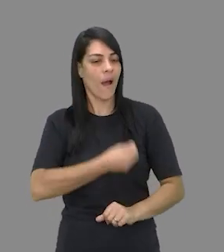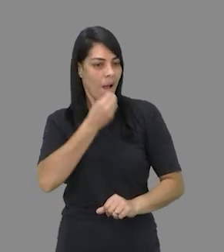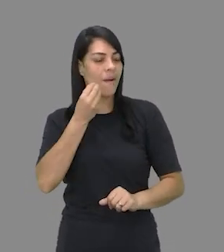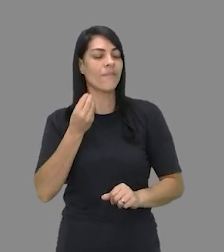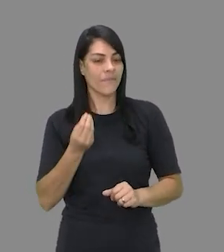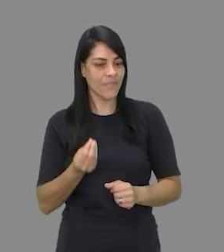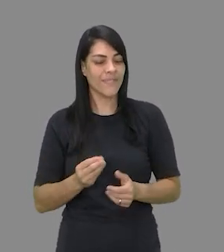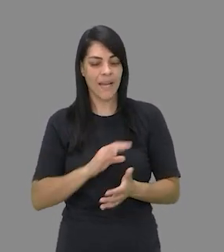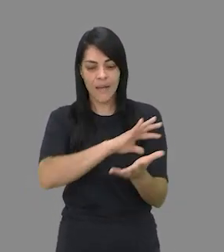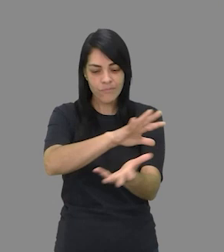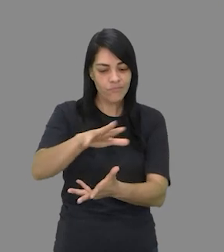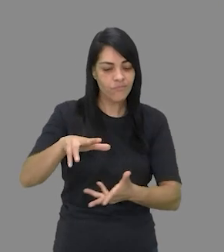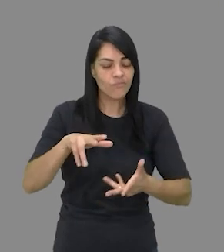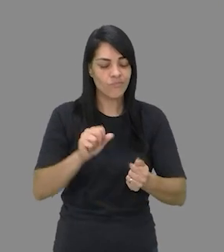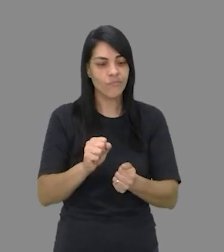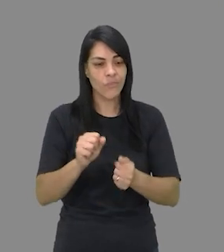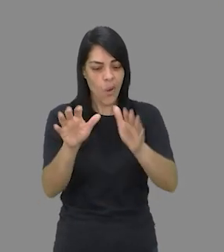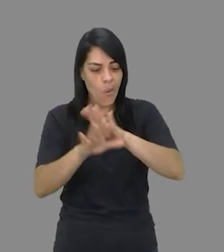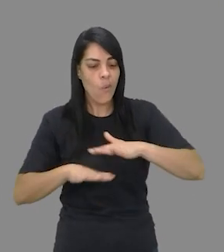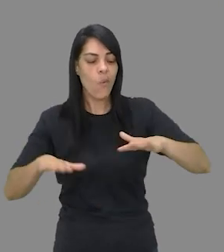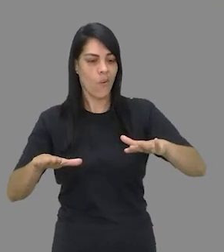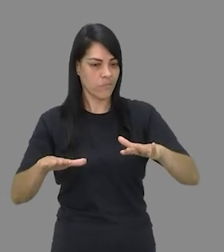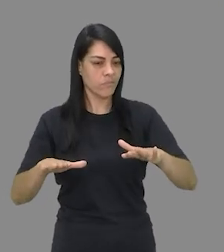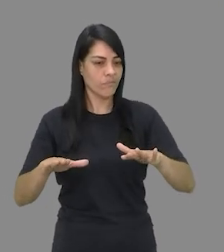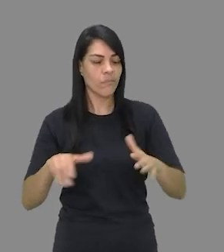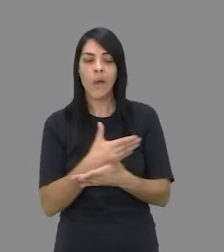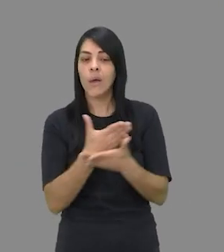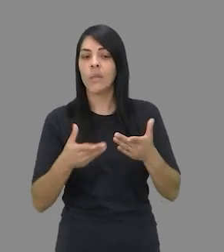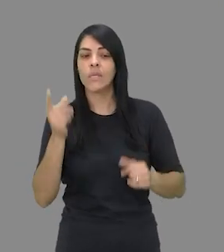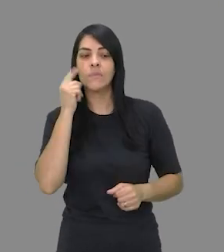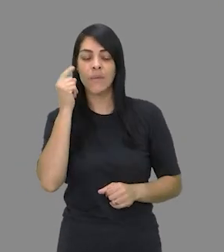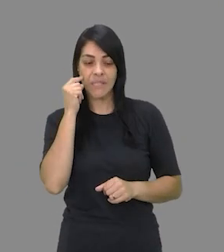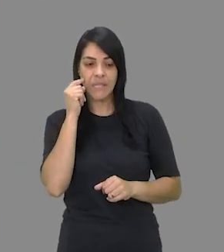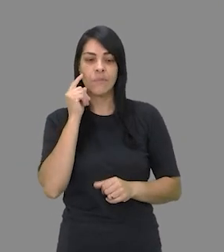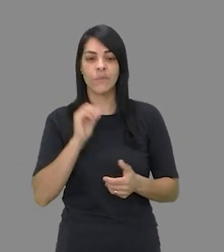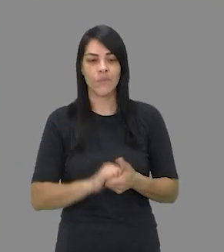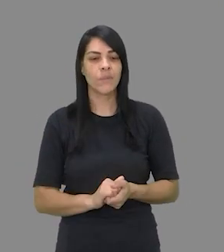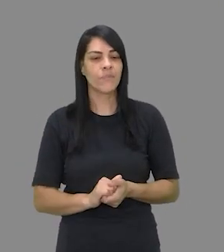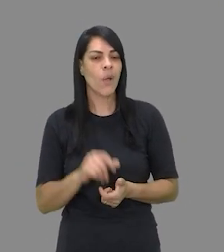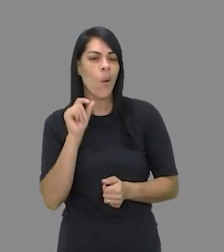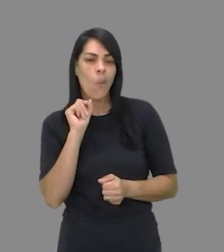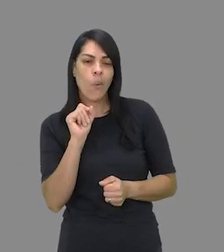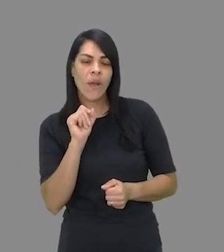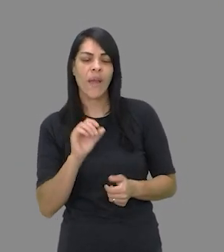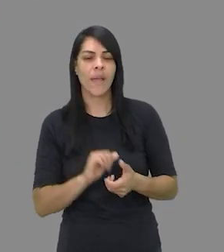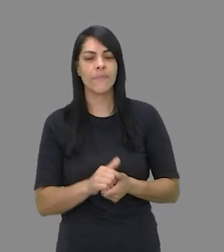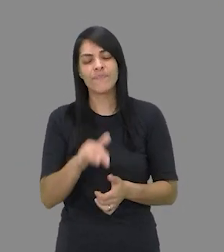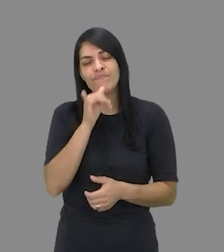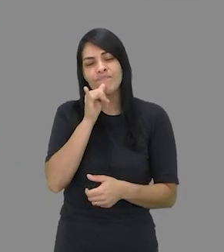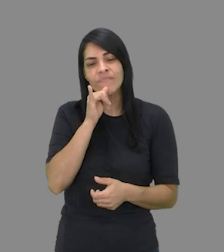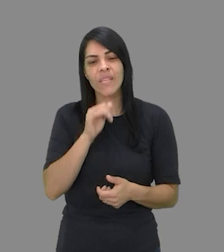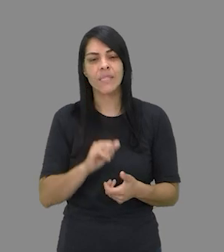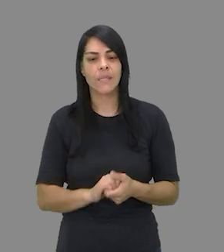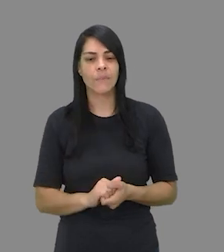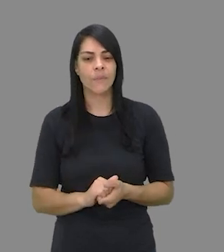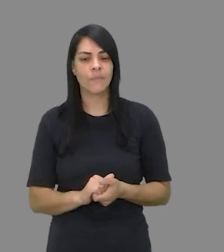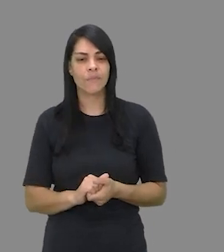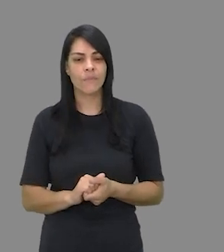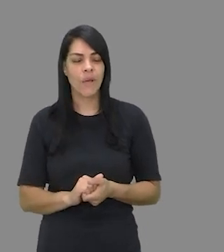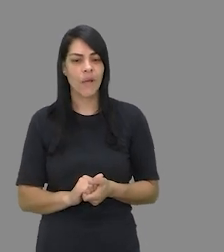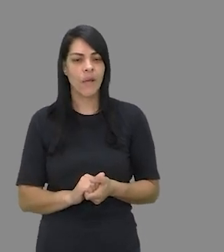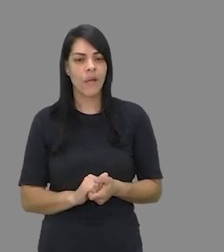ampla e global. E aí, quando nós pensamos, podem voltar aqui comigo, quando nós pensamos, por exemplo,